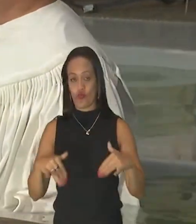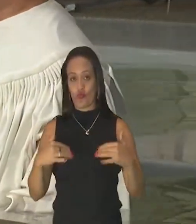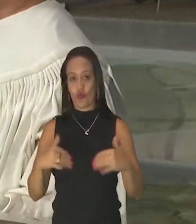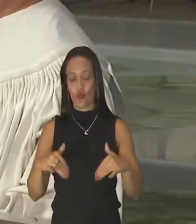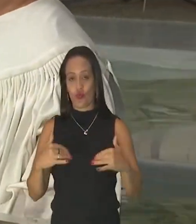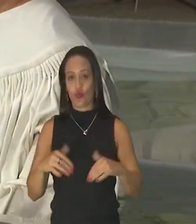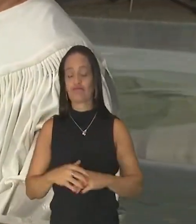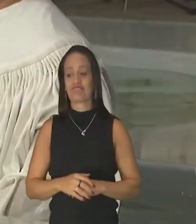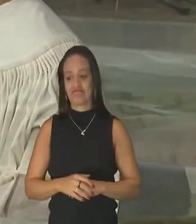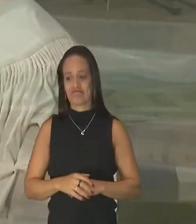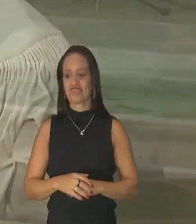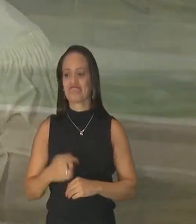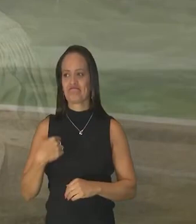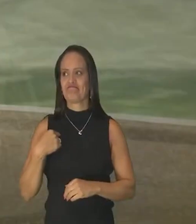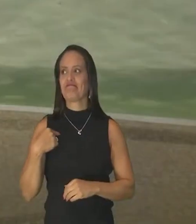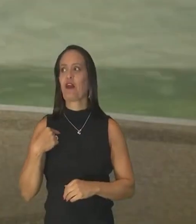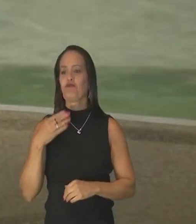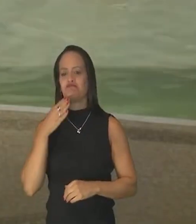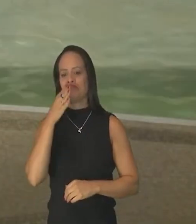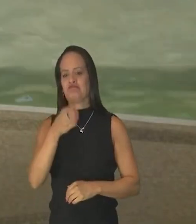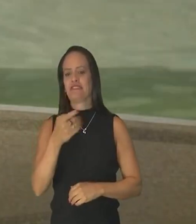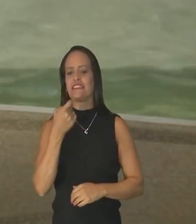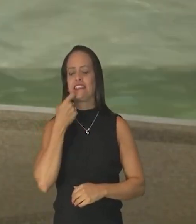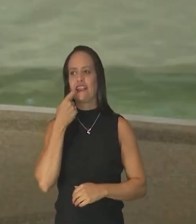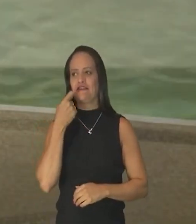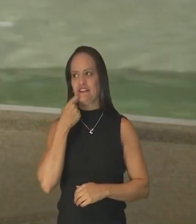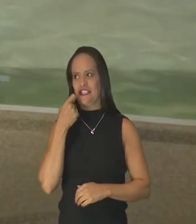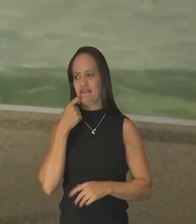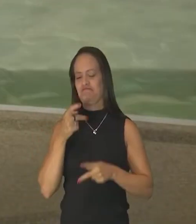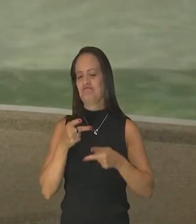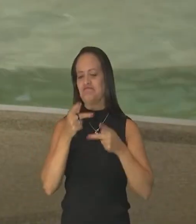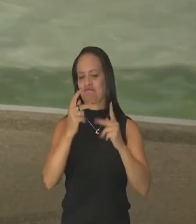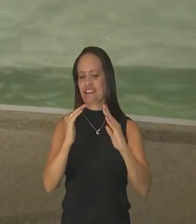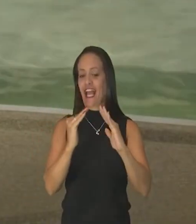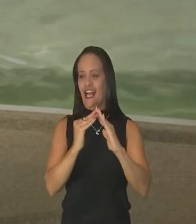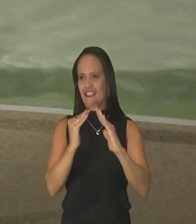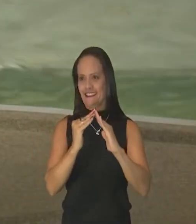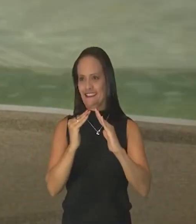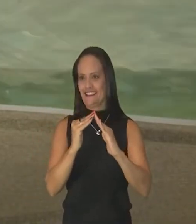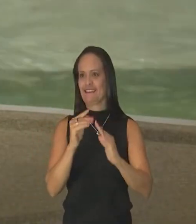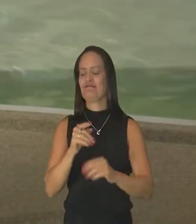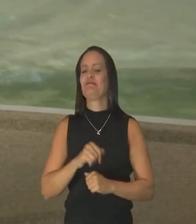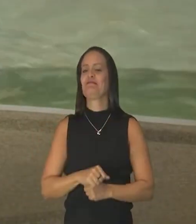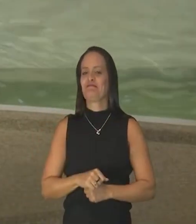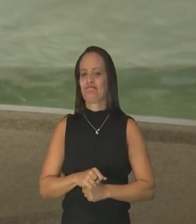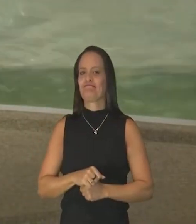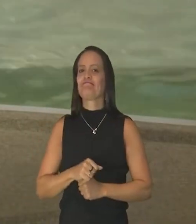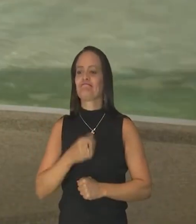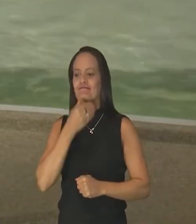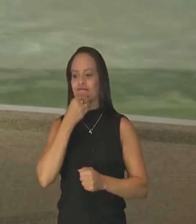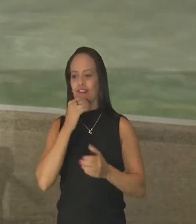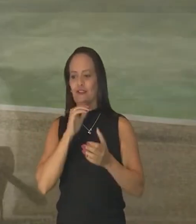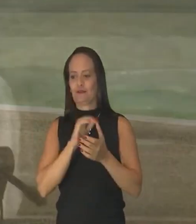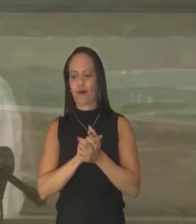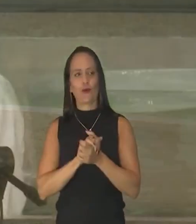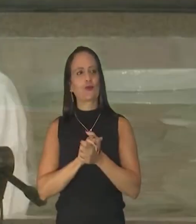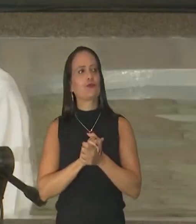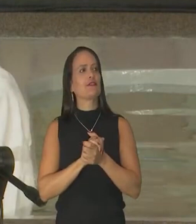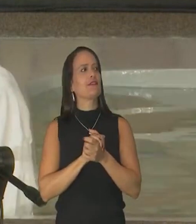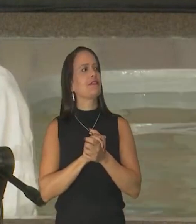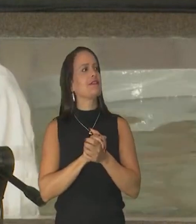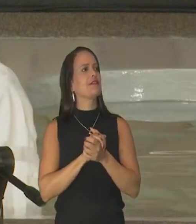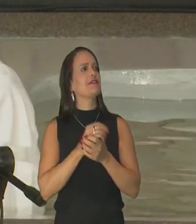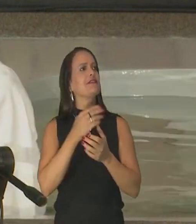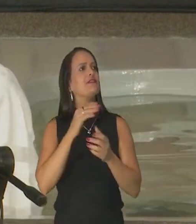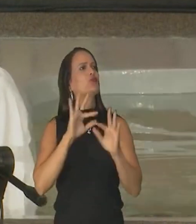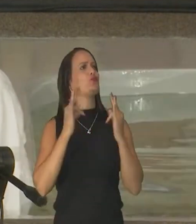E sexta-feira, com um casal aqui da igreja visitando a Thalita, o seu esposo, o Tiago. Fique de pé, Tiago, também os